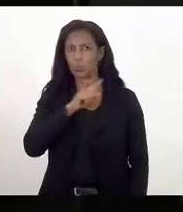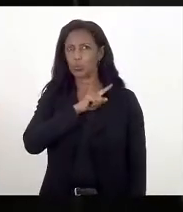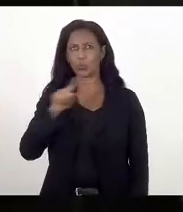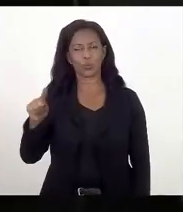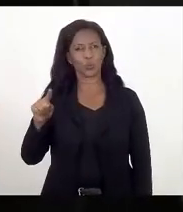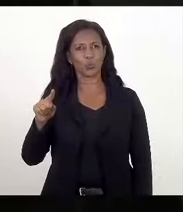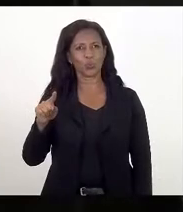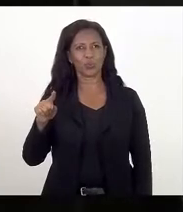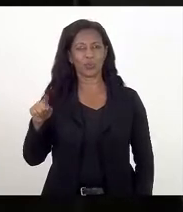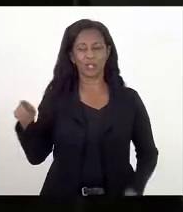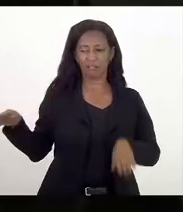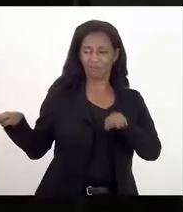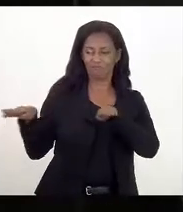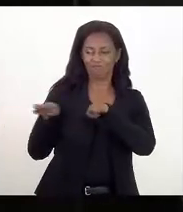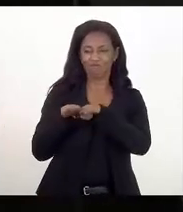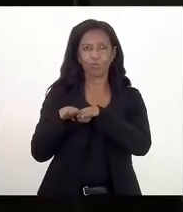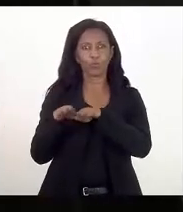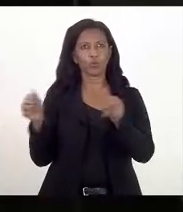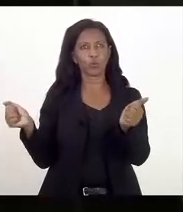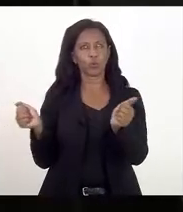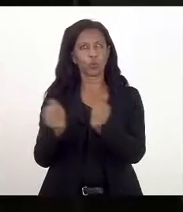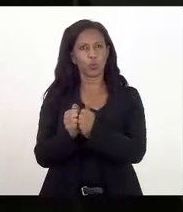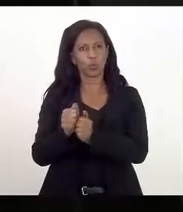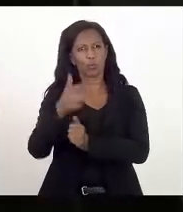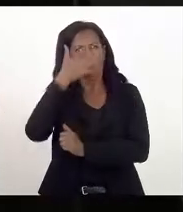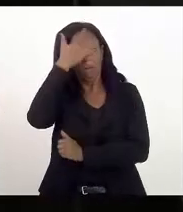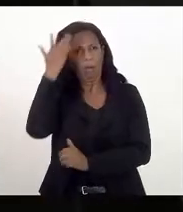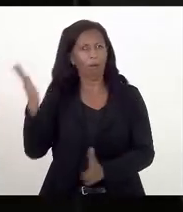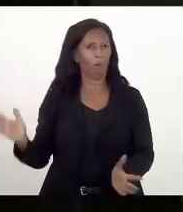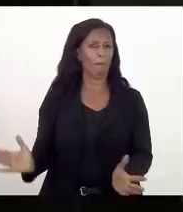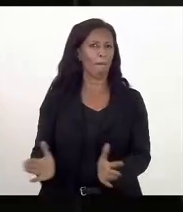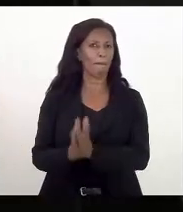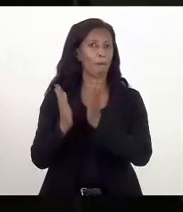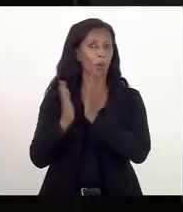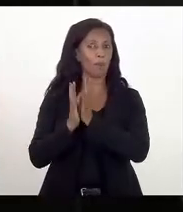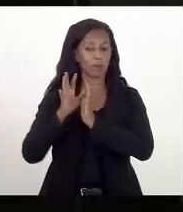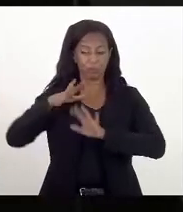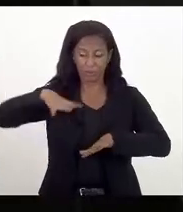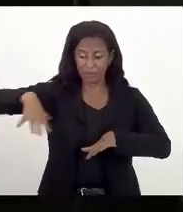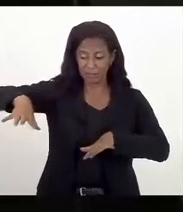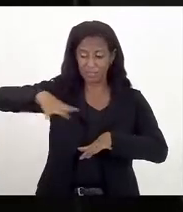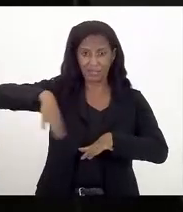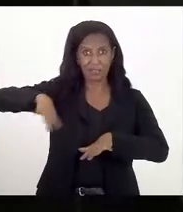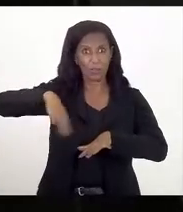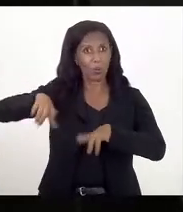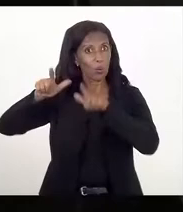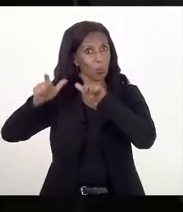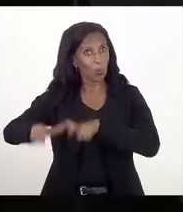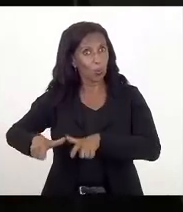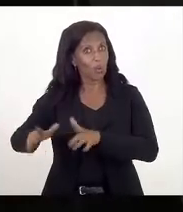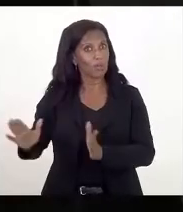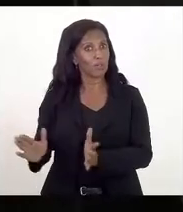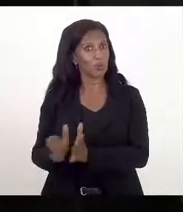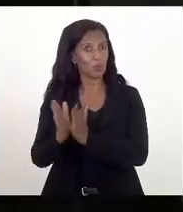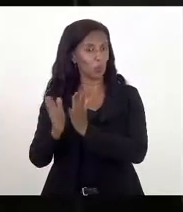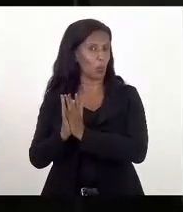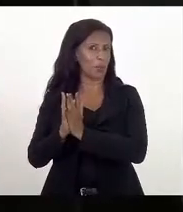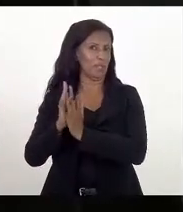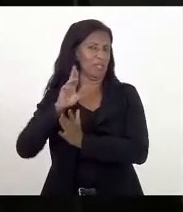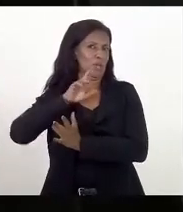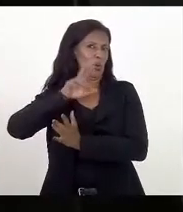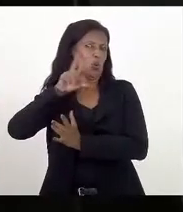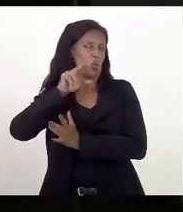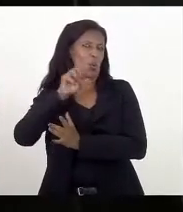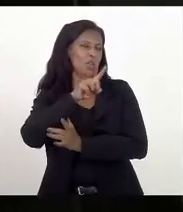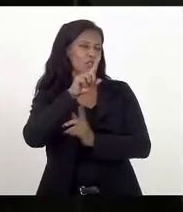ao lado da população mais pobre, nos seus espaços de pobreza. Não é só dentro